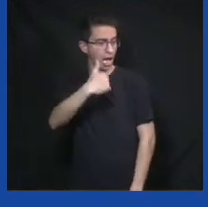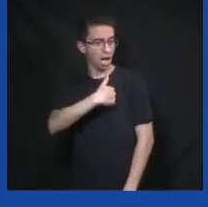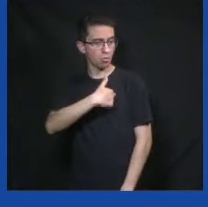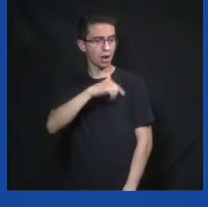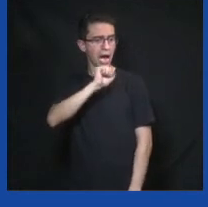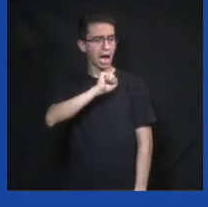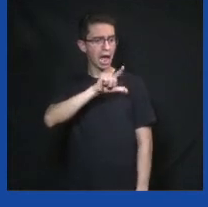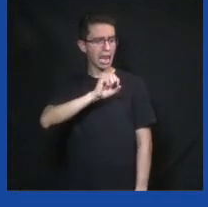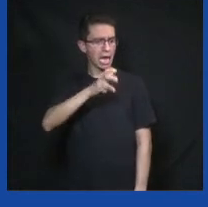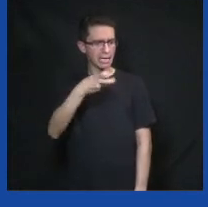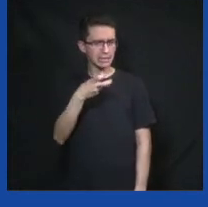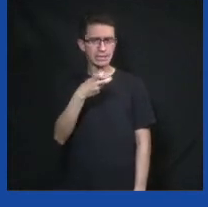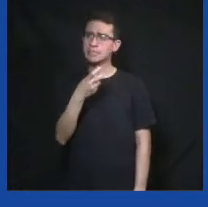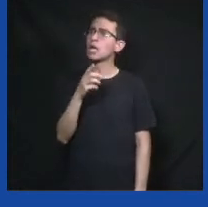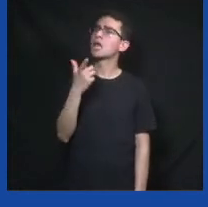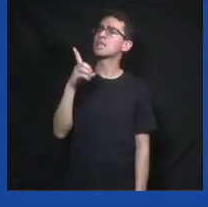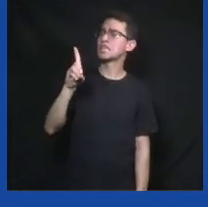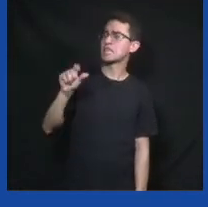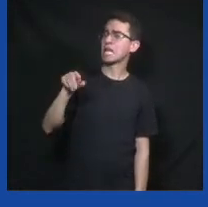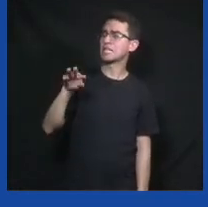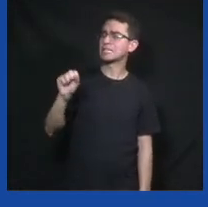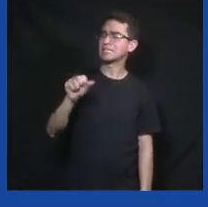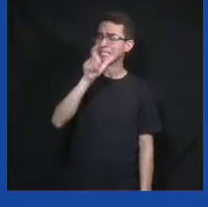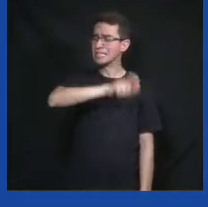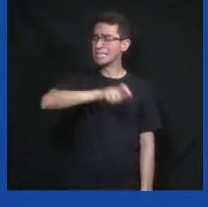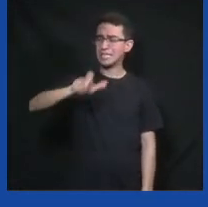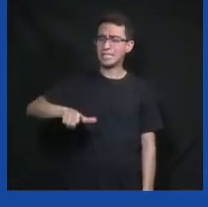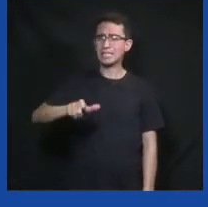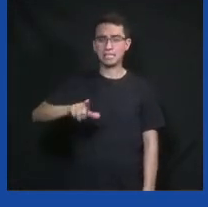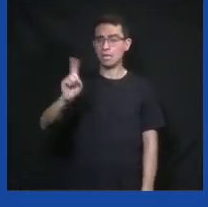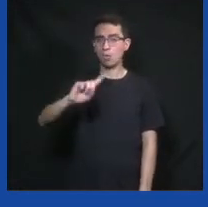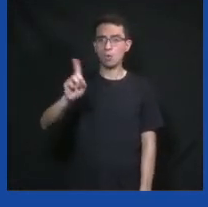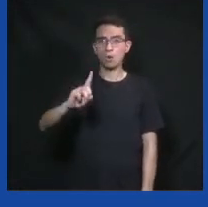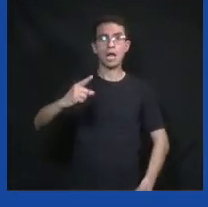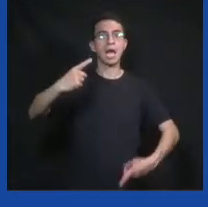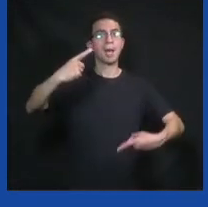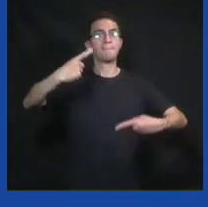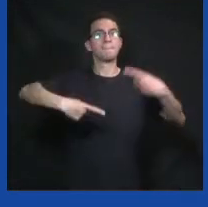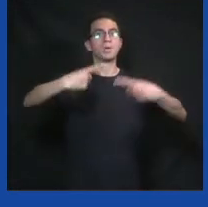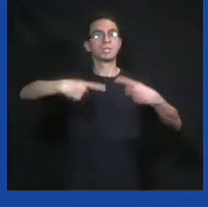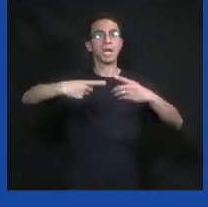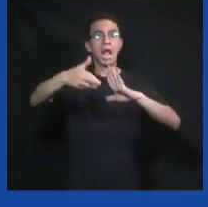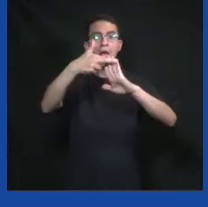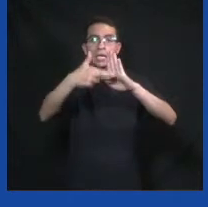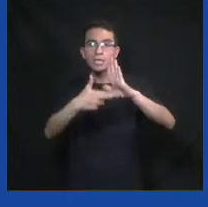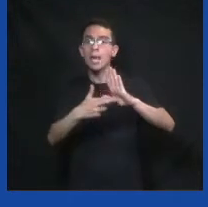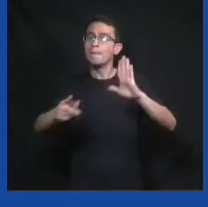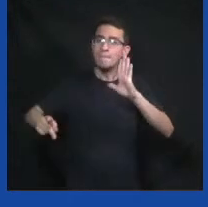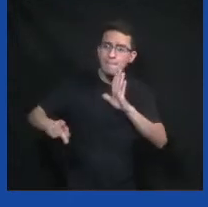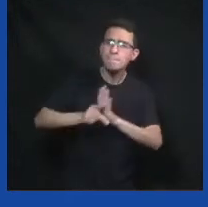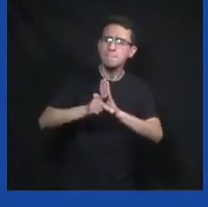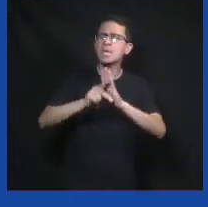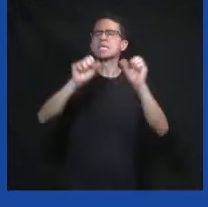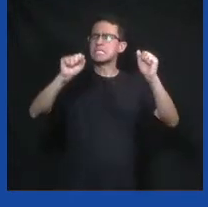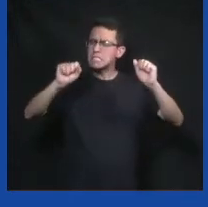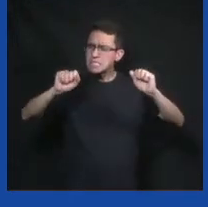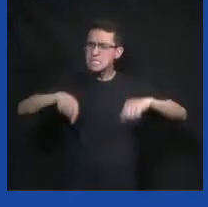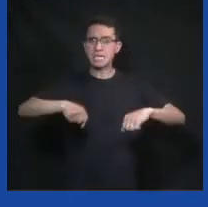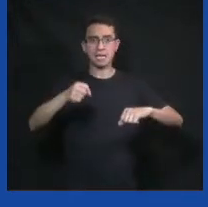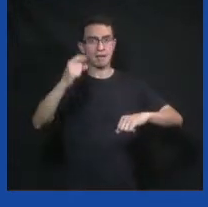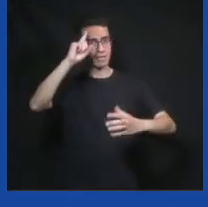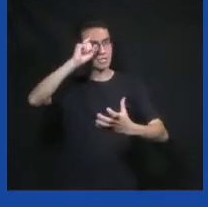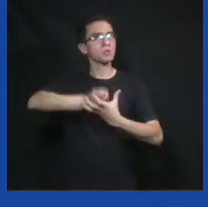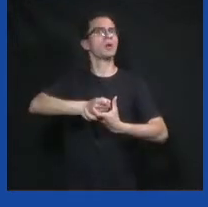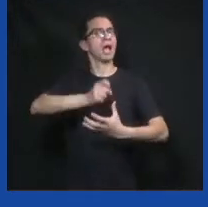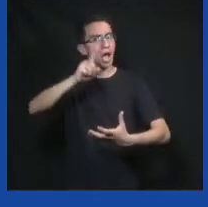Não, a política pública, né, o Estado brasileiro decidiu que isso é importante, a sociedade brasileira decidiu que isso é importante. Então, agora a gente tem